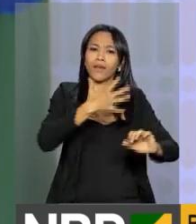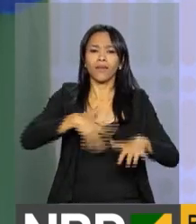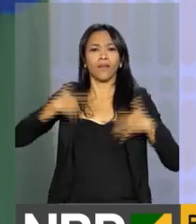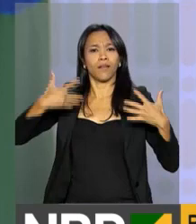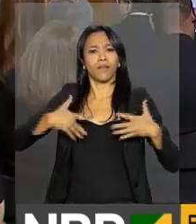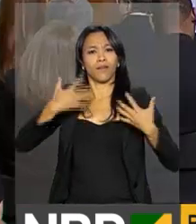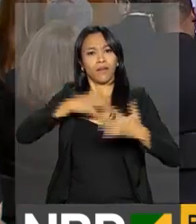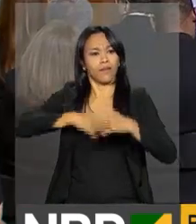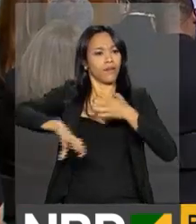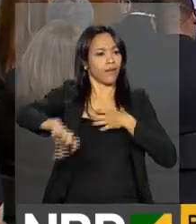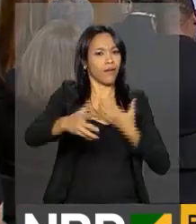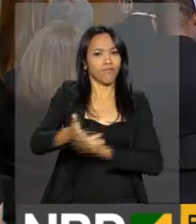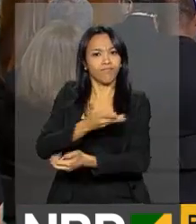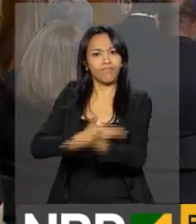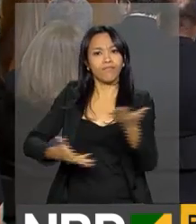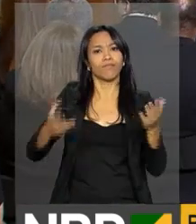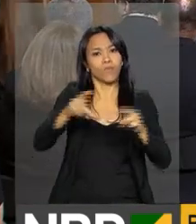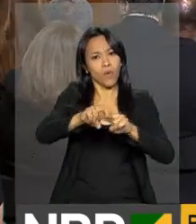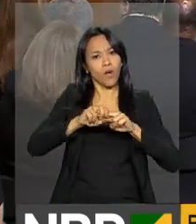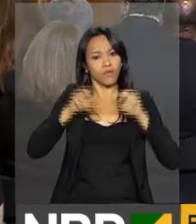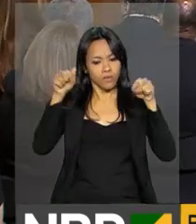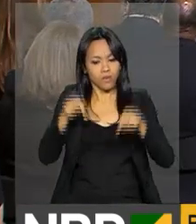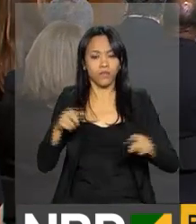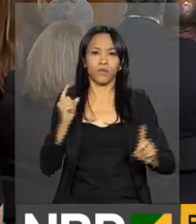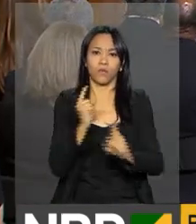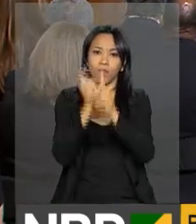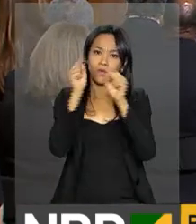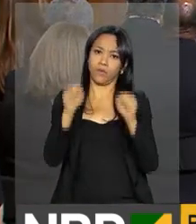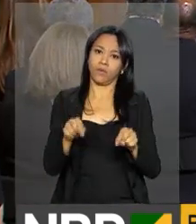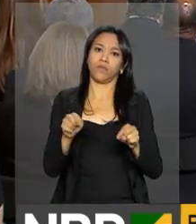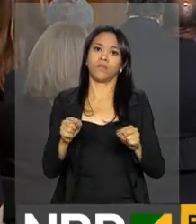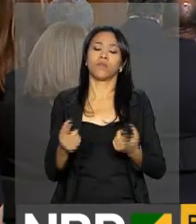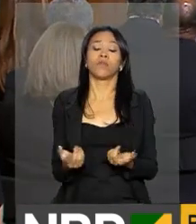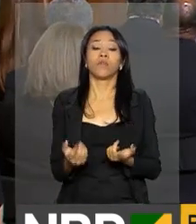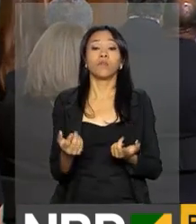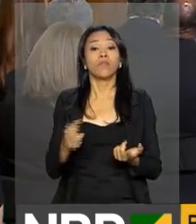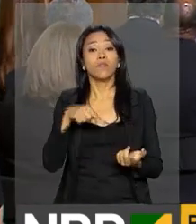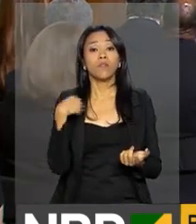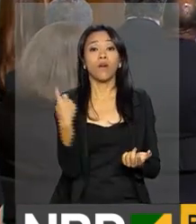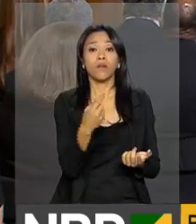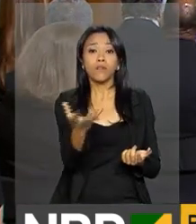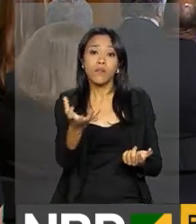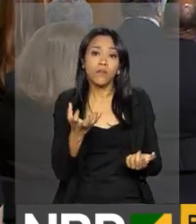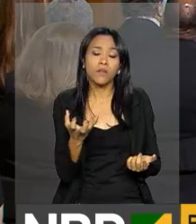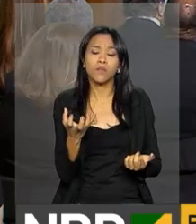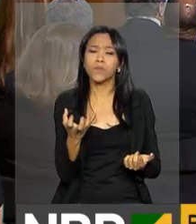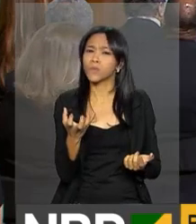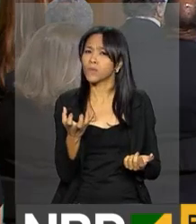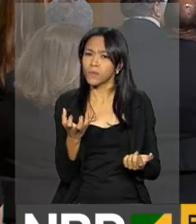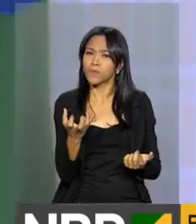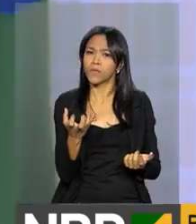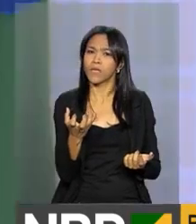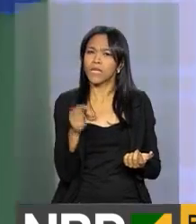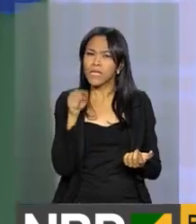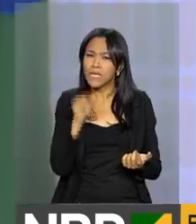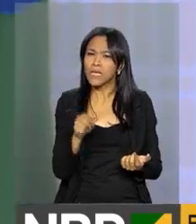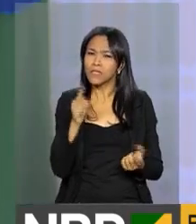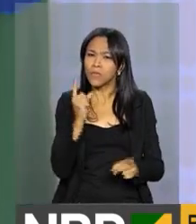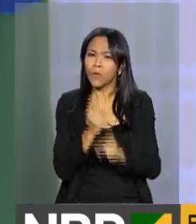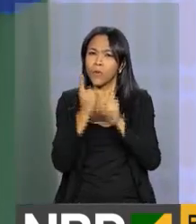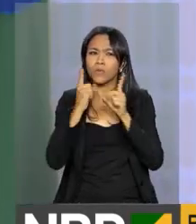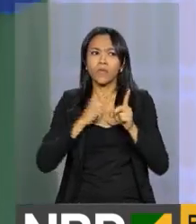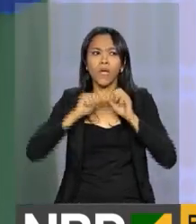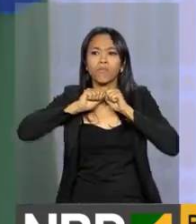por este evento, por esta solenidade, nós queremos que ele tenha uma repercussão tão